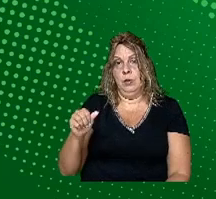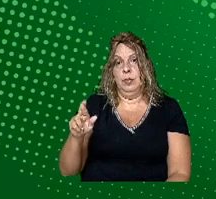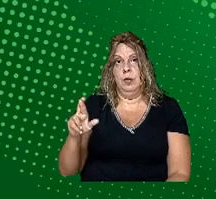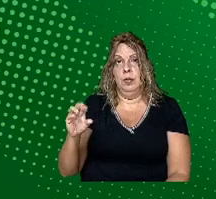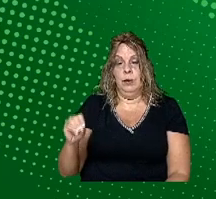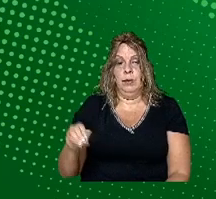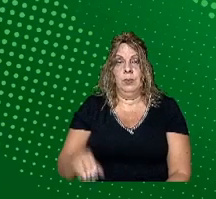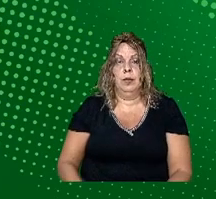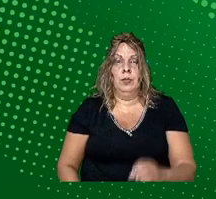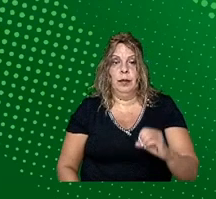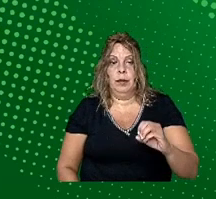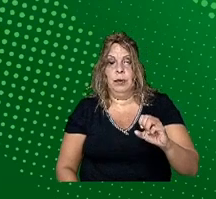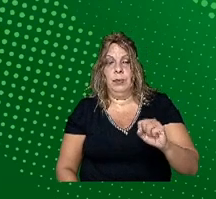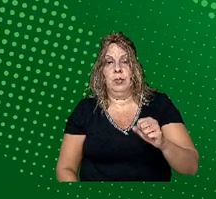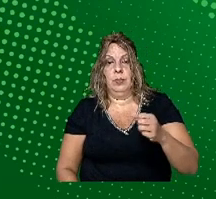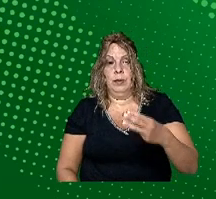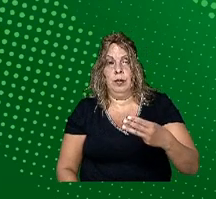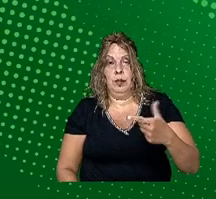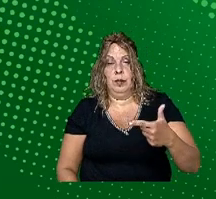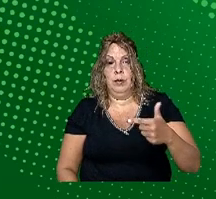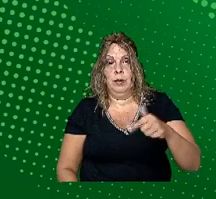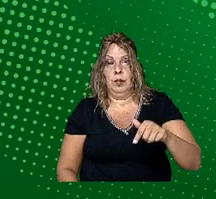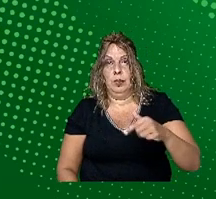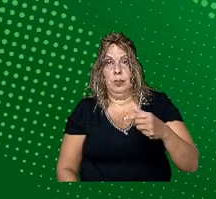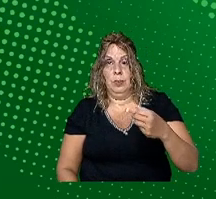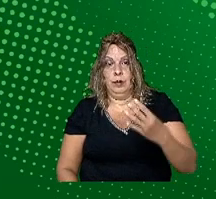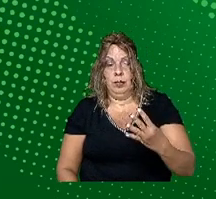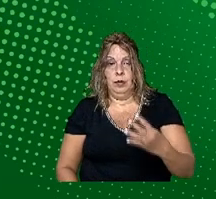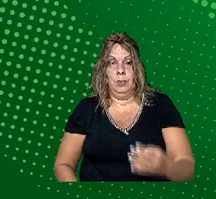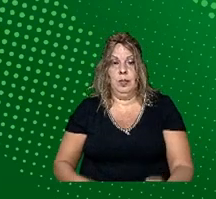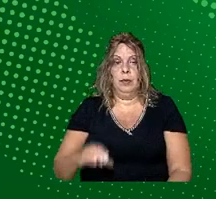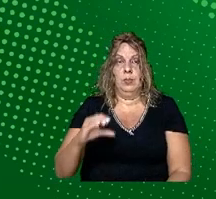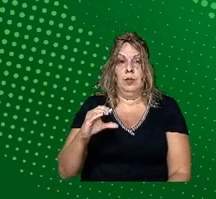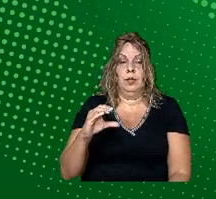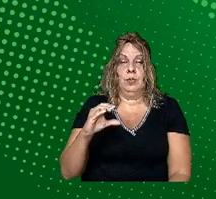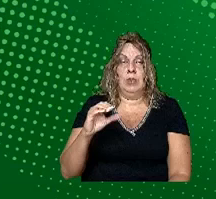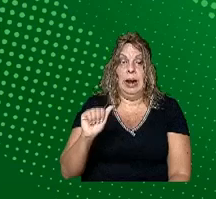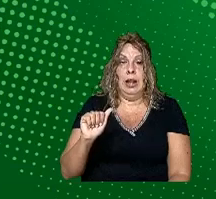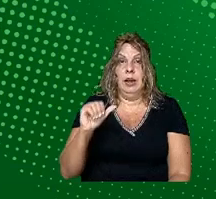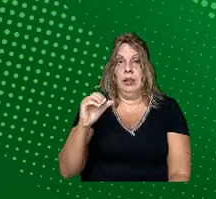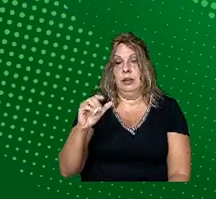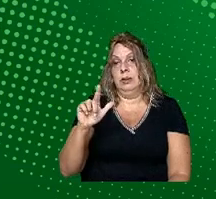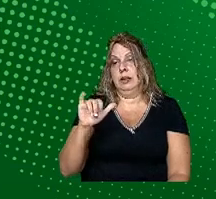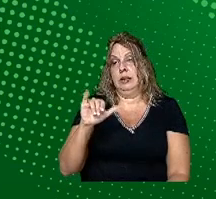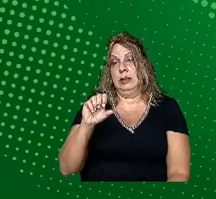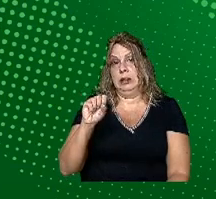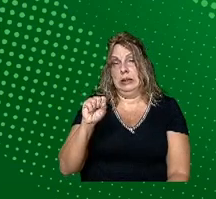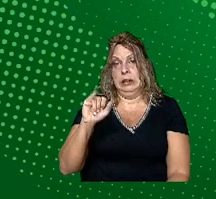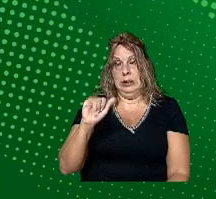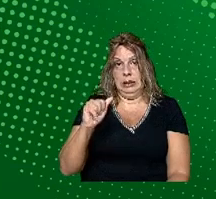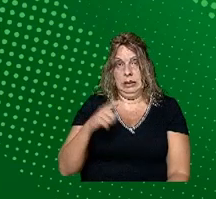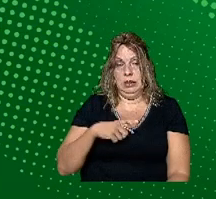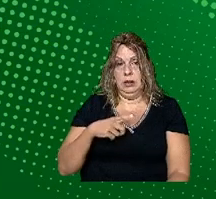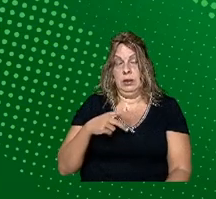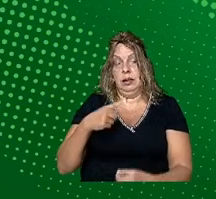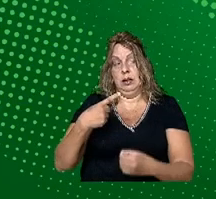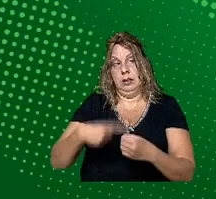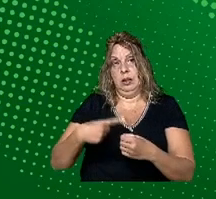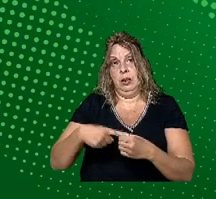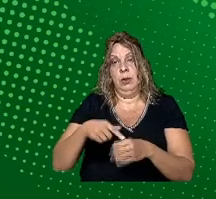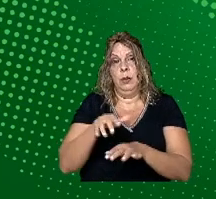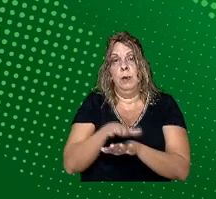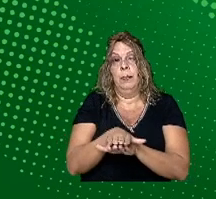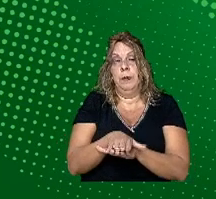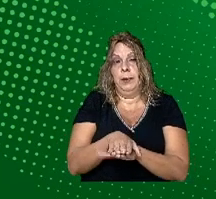um aqui, é o número 083274, a Clísia dos Santos Nascimento, de Pirambu, o Vitor Pequente, da Regional Barra dos Coqueiros.